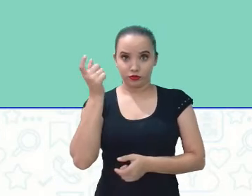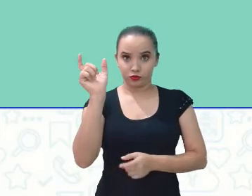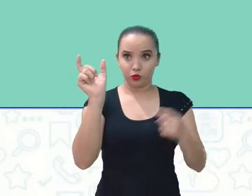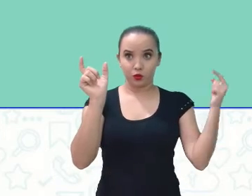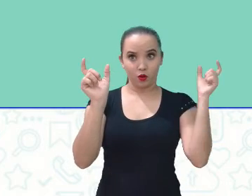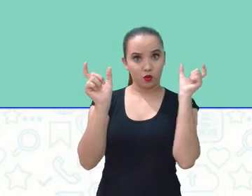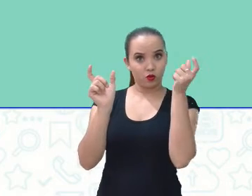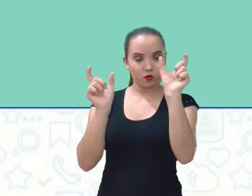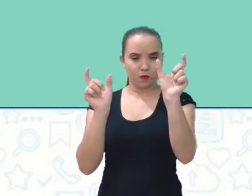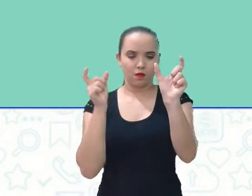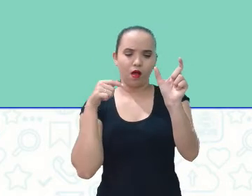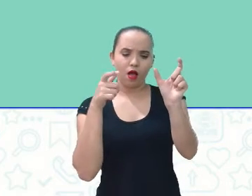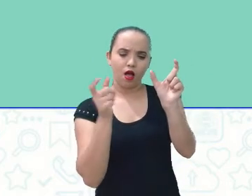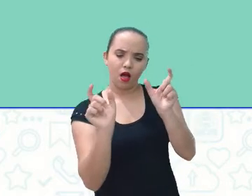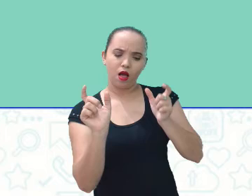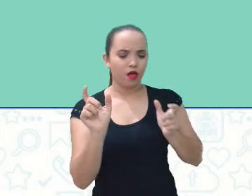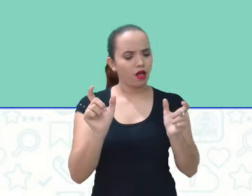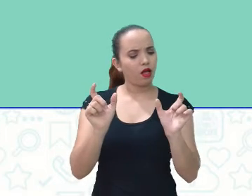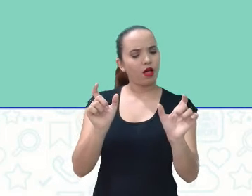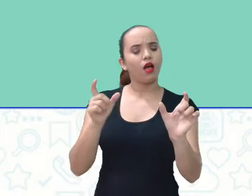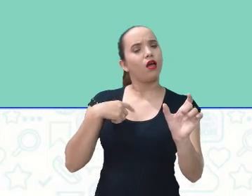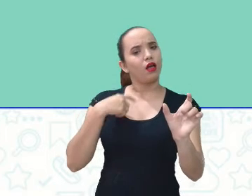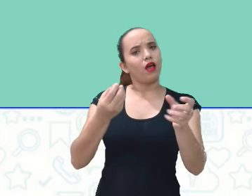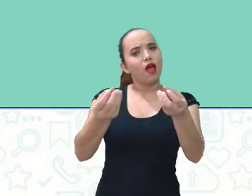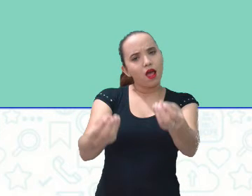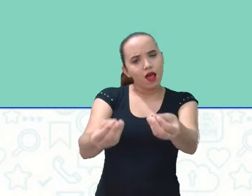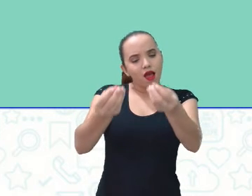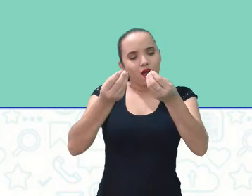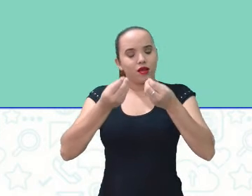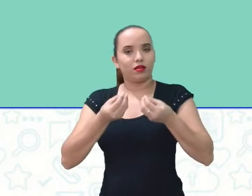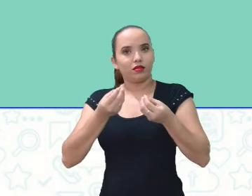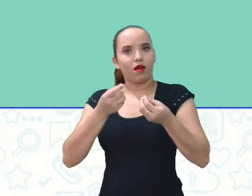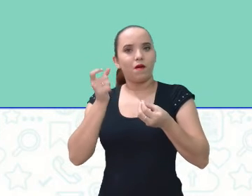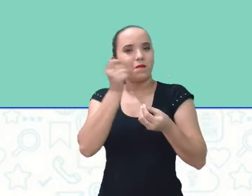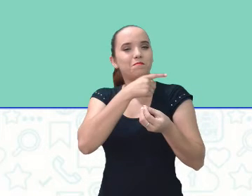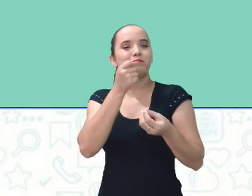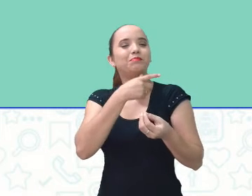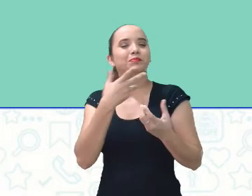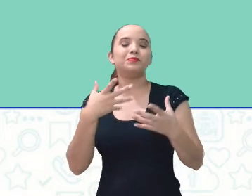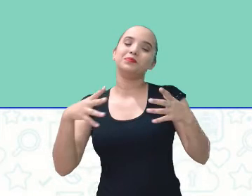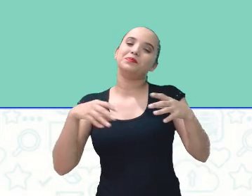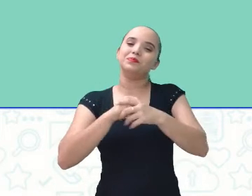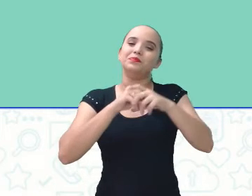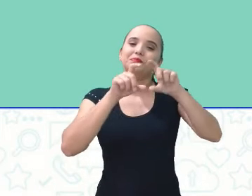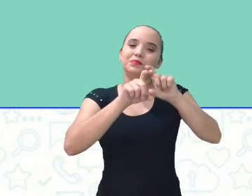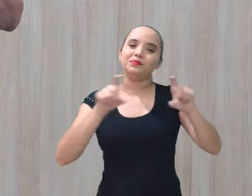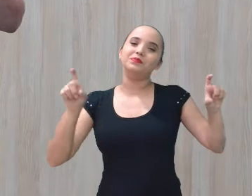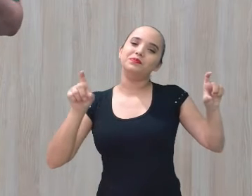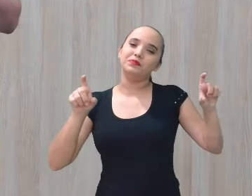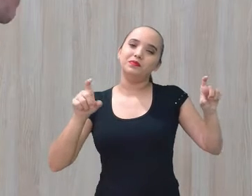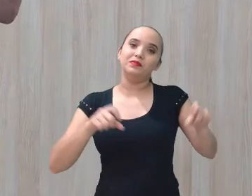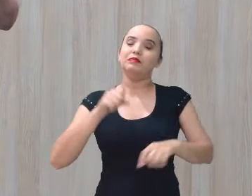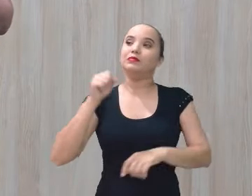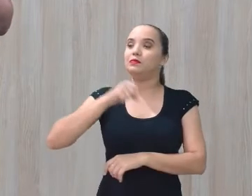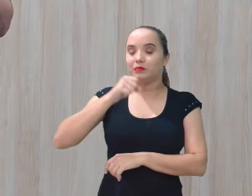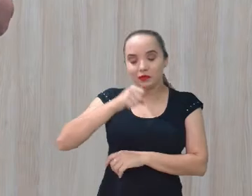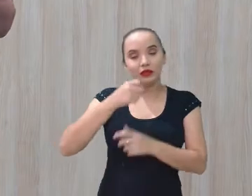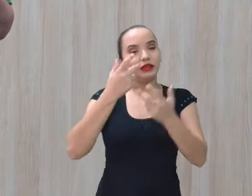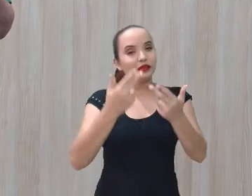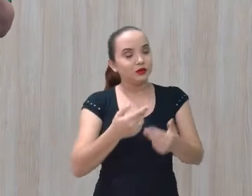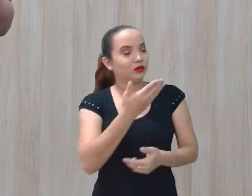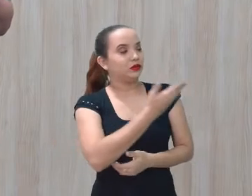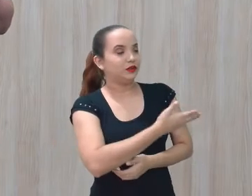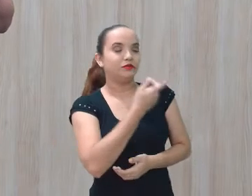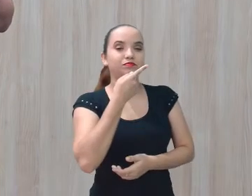palavras, não é, causam humor na tirinha, não é? Justamente como a professora Viviane falou, né? Porque ele se embanana